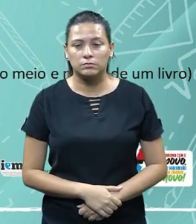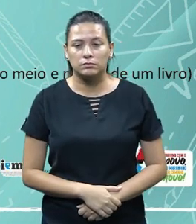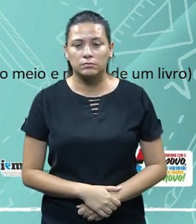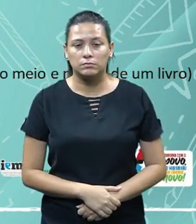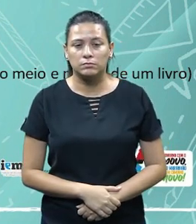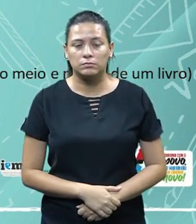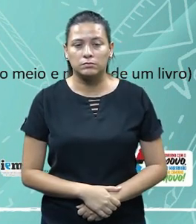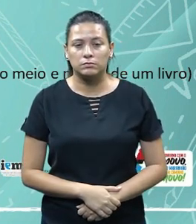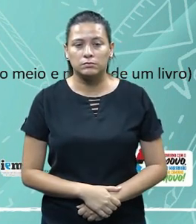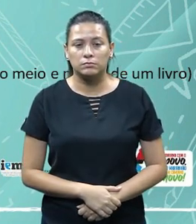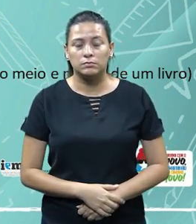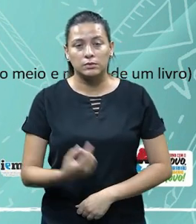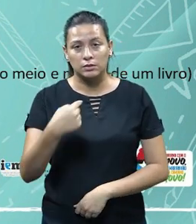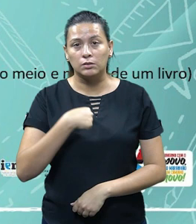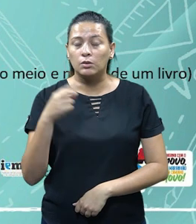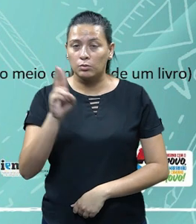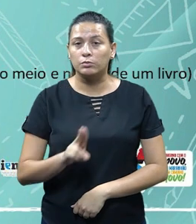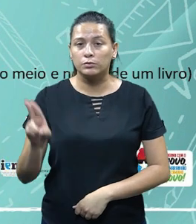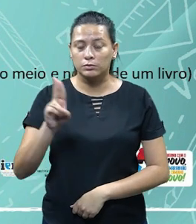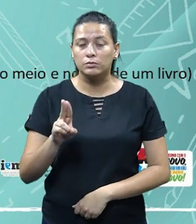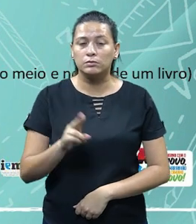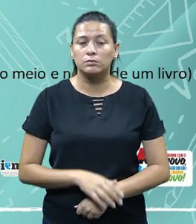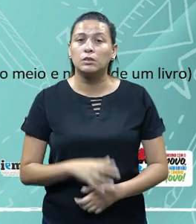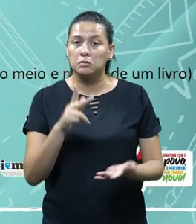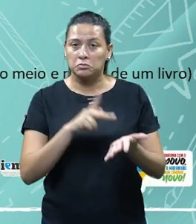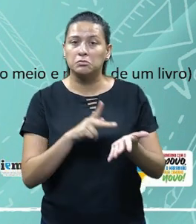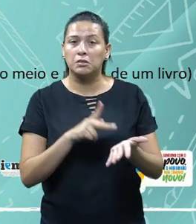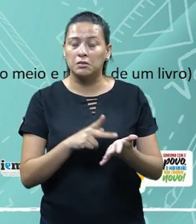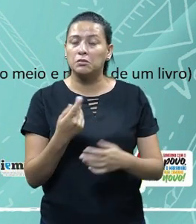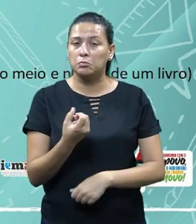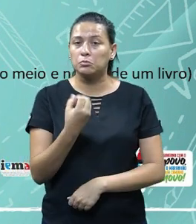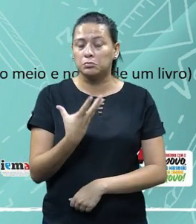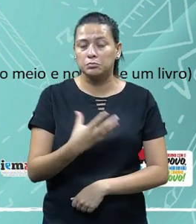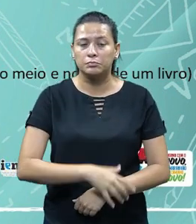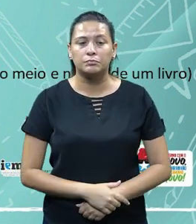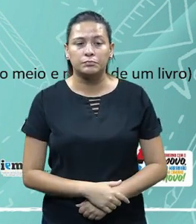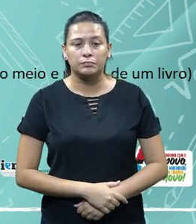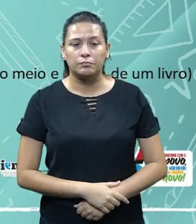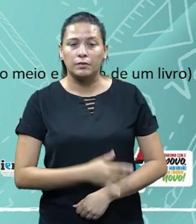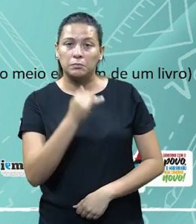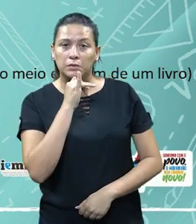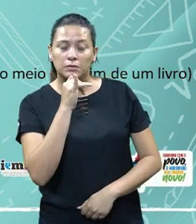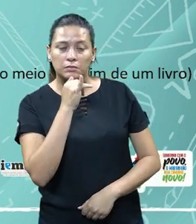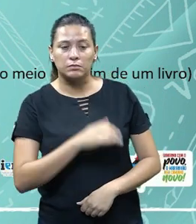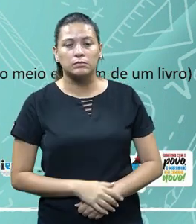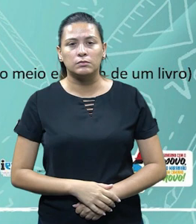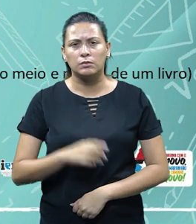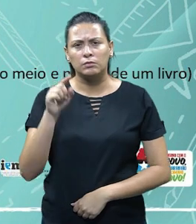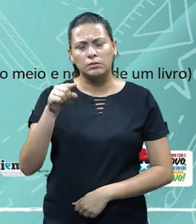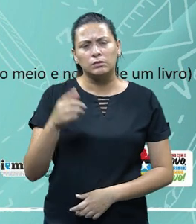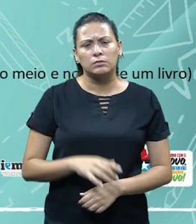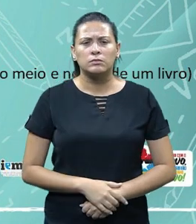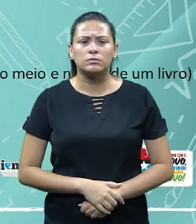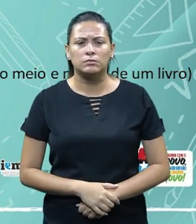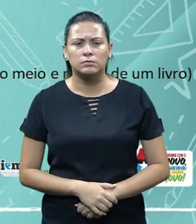comprovei faço uso né e de fato é realmente bem produtivo por exemplo você no seu processo criativo se